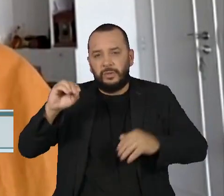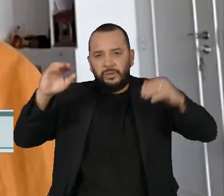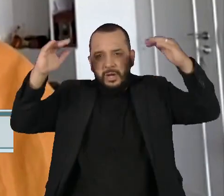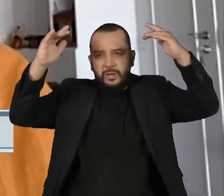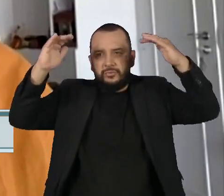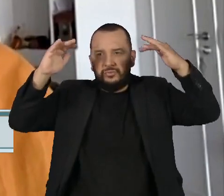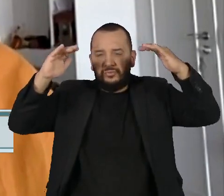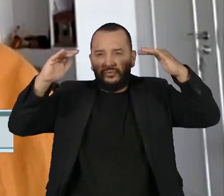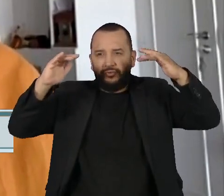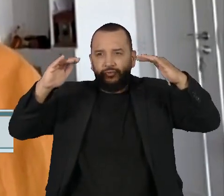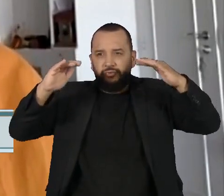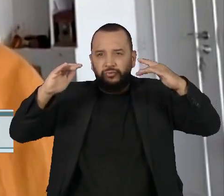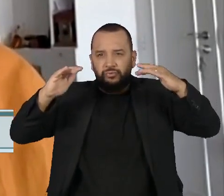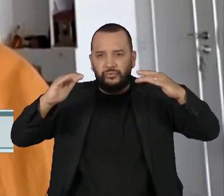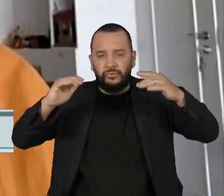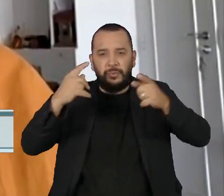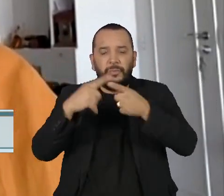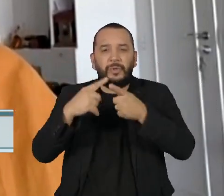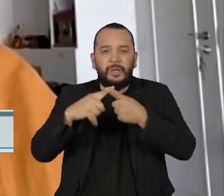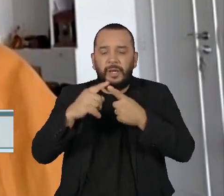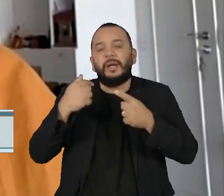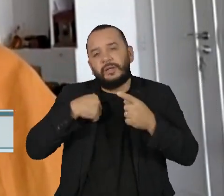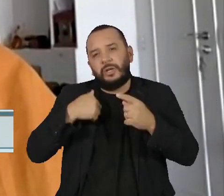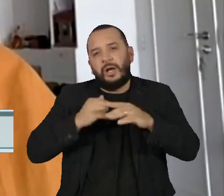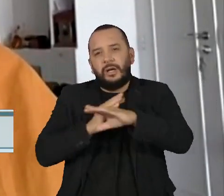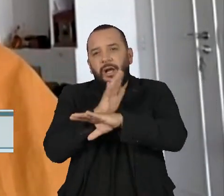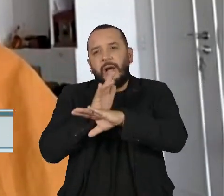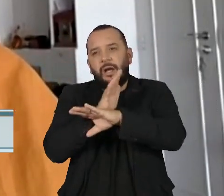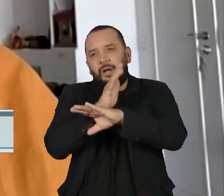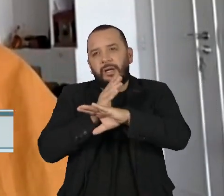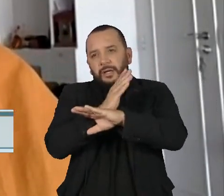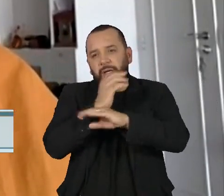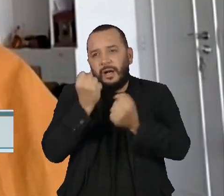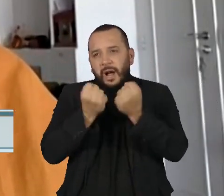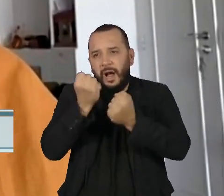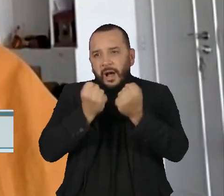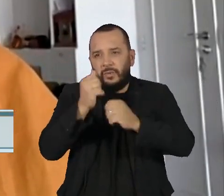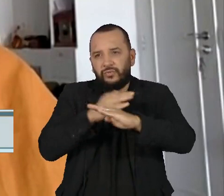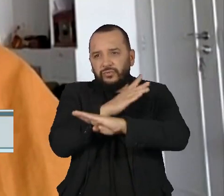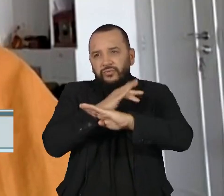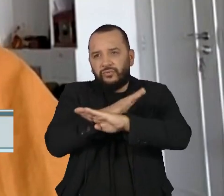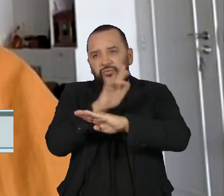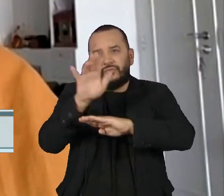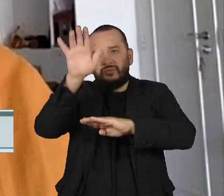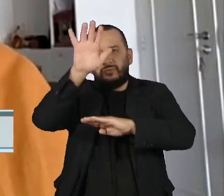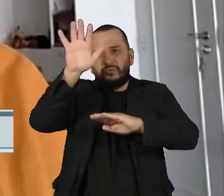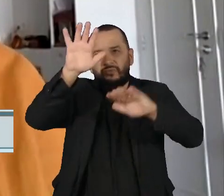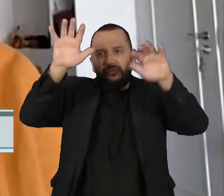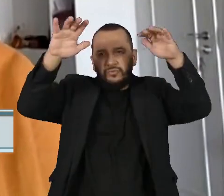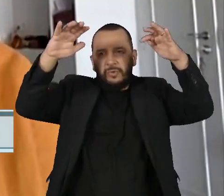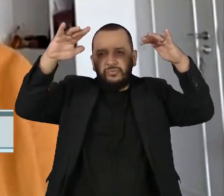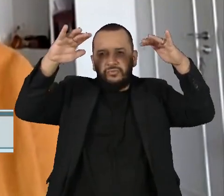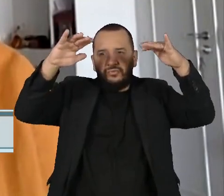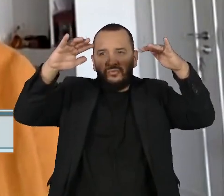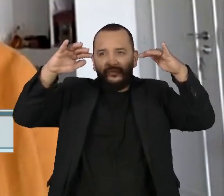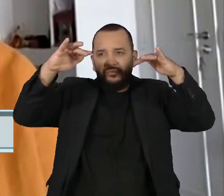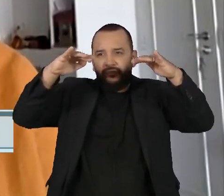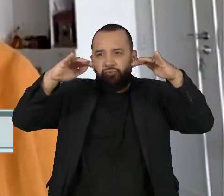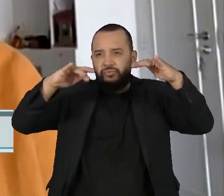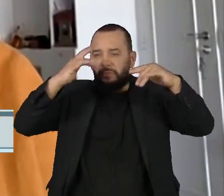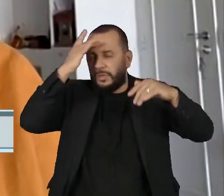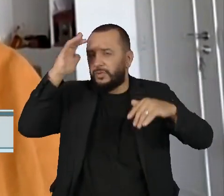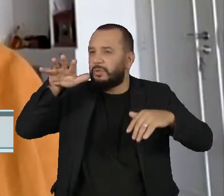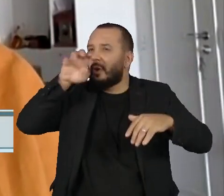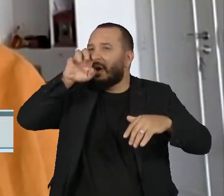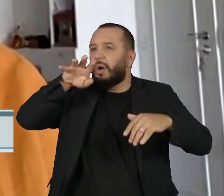produto da poluição dos veículos, ele aumenta a resposta alérgica das pessoas. Então, quem tem asma piora da asma, quem